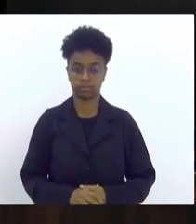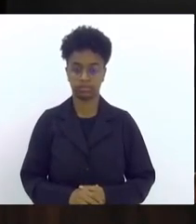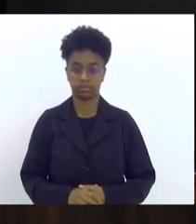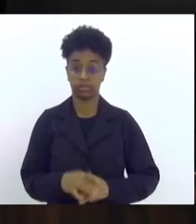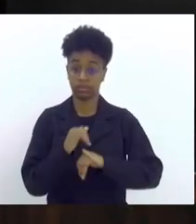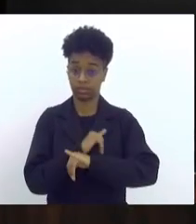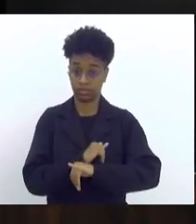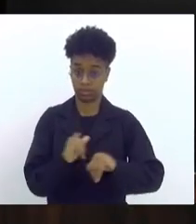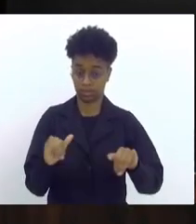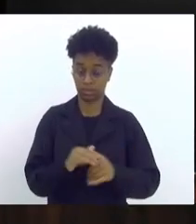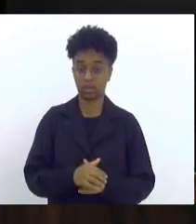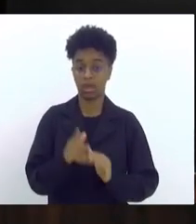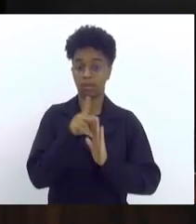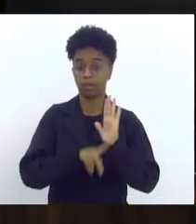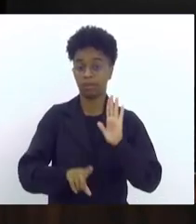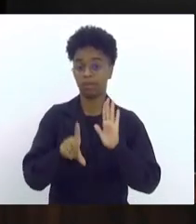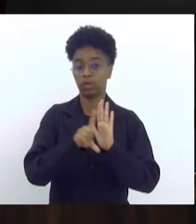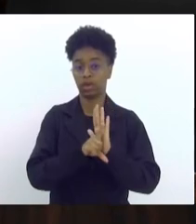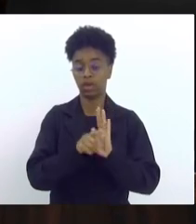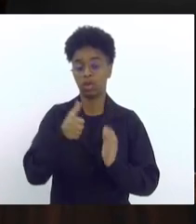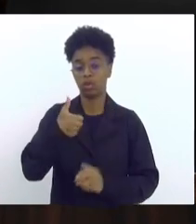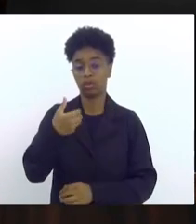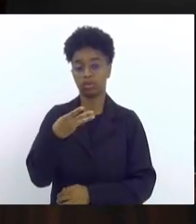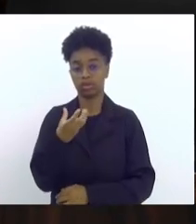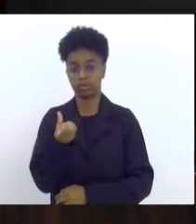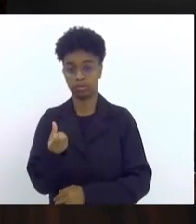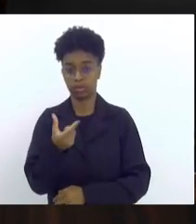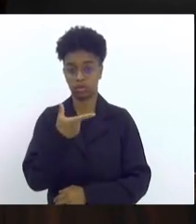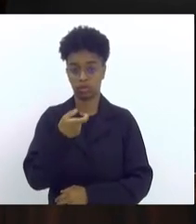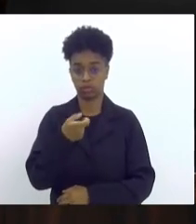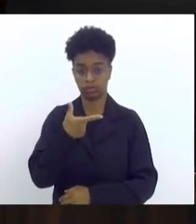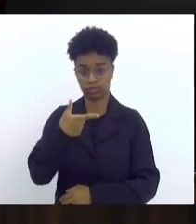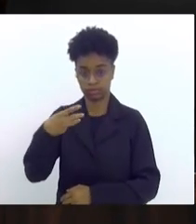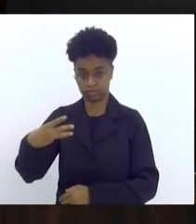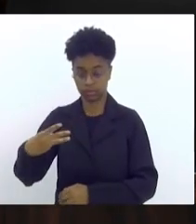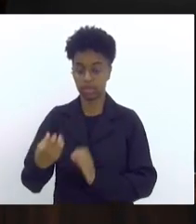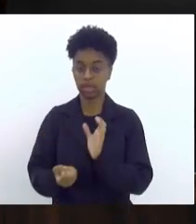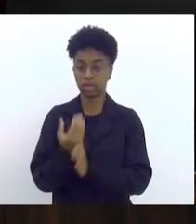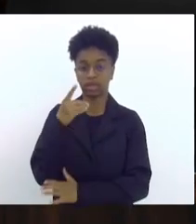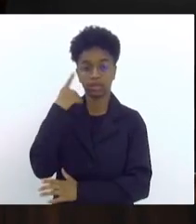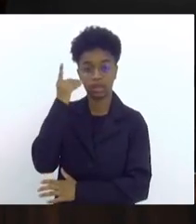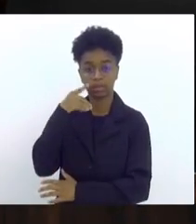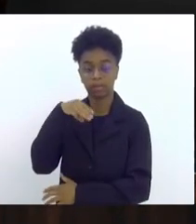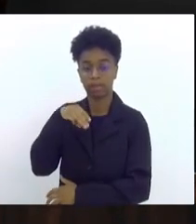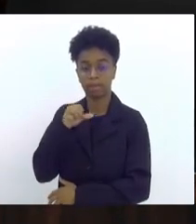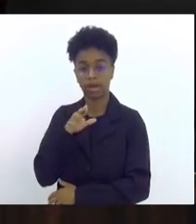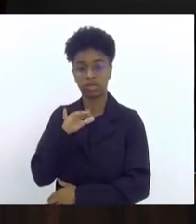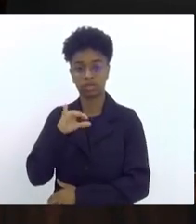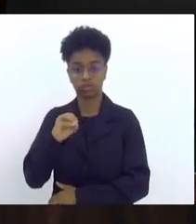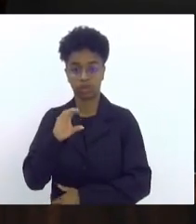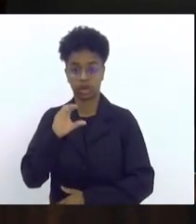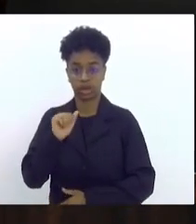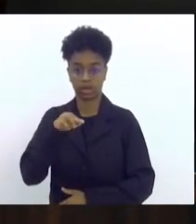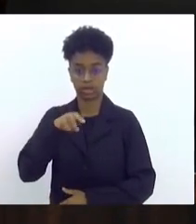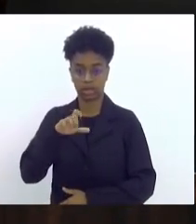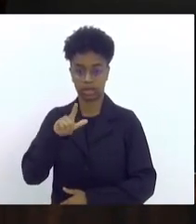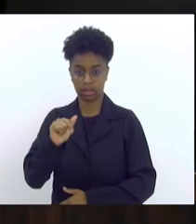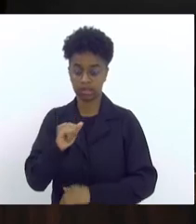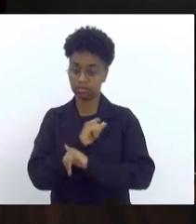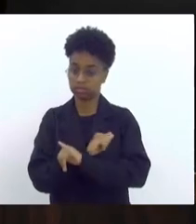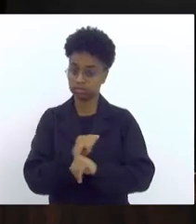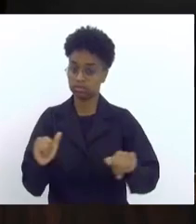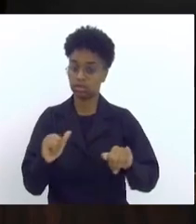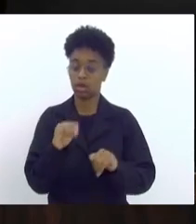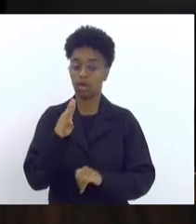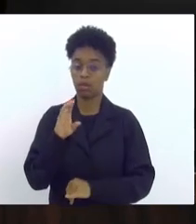Anuncio, projeto de lei nº 136, de 2023, de autoria do deputado Márcio Canella, que declara